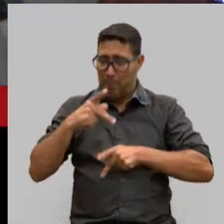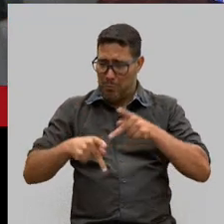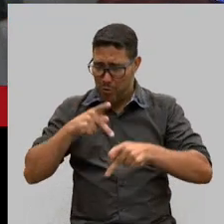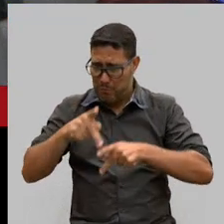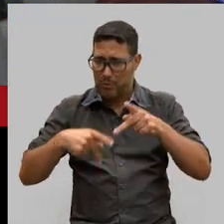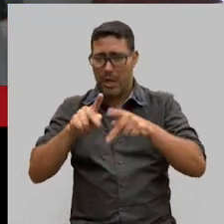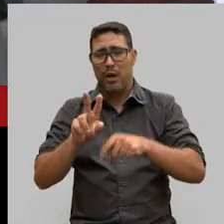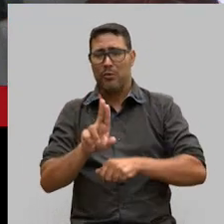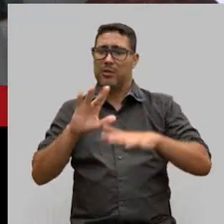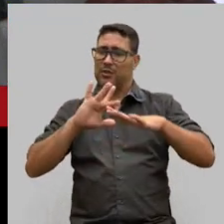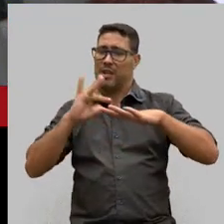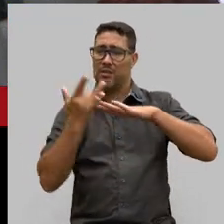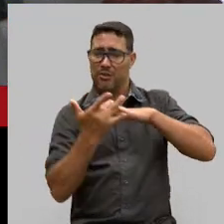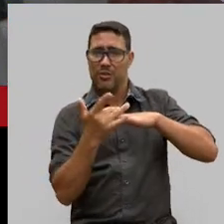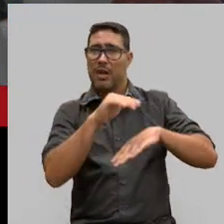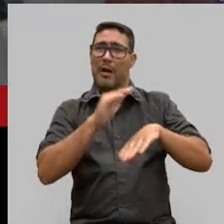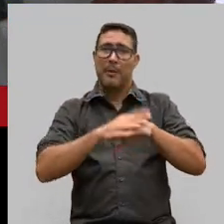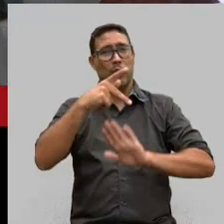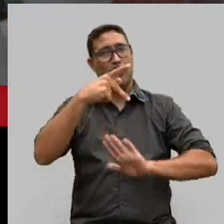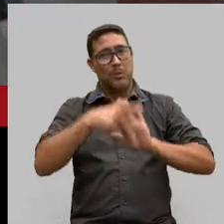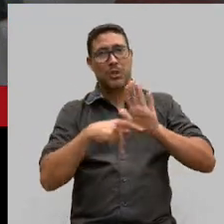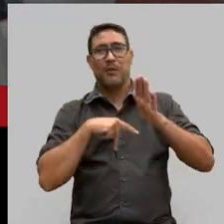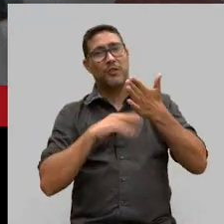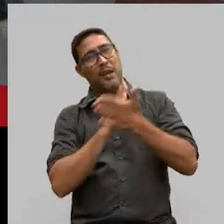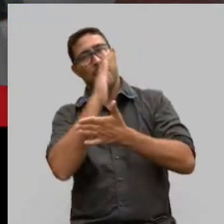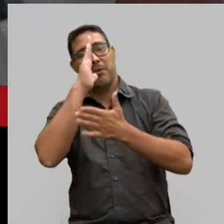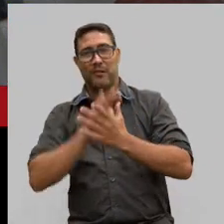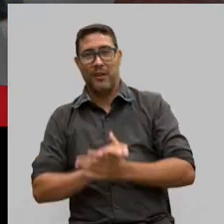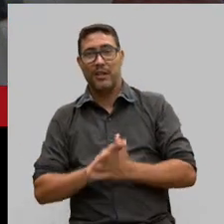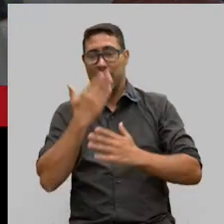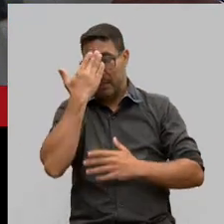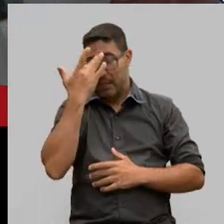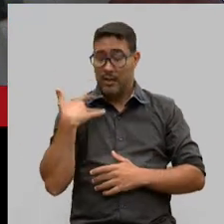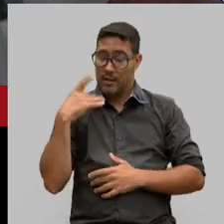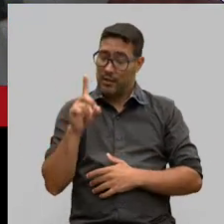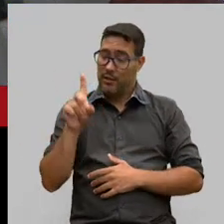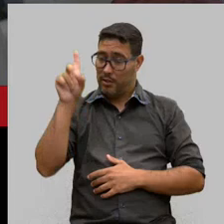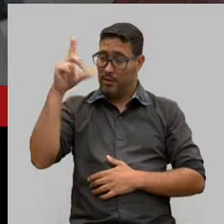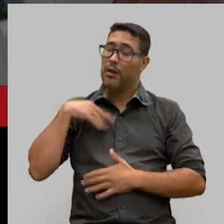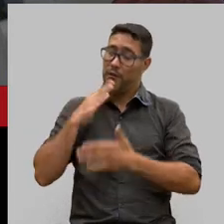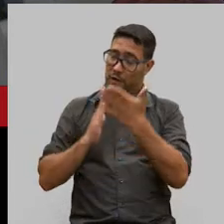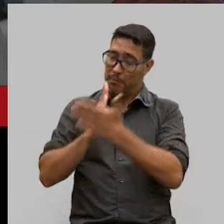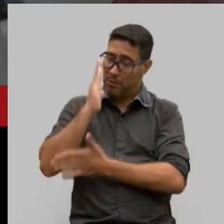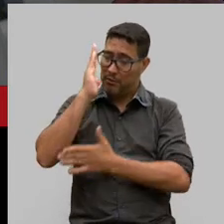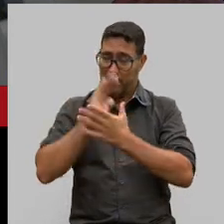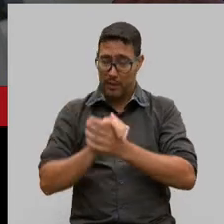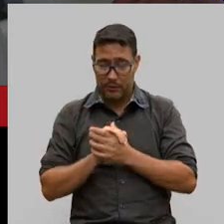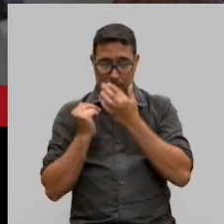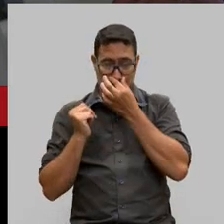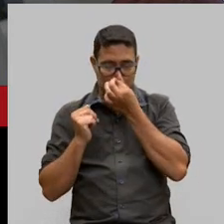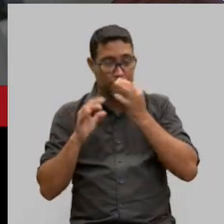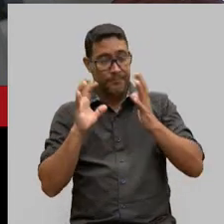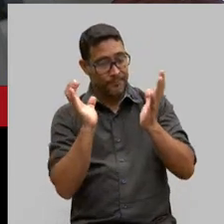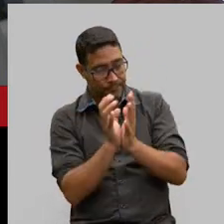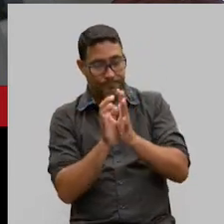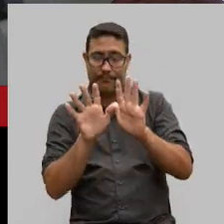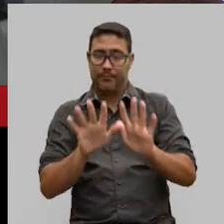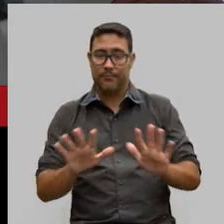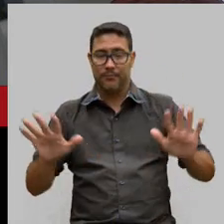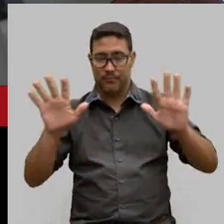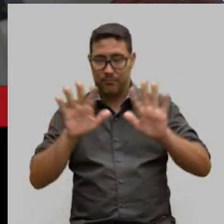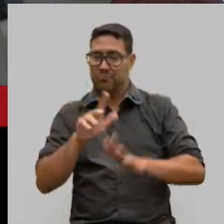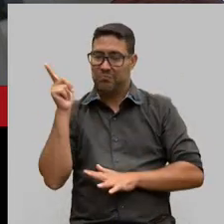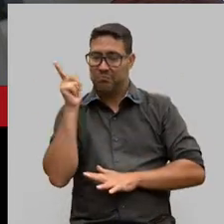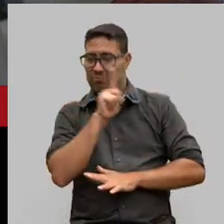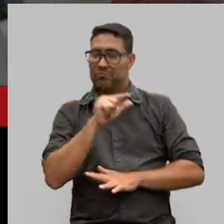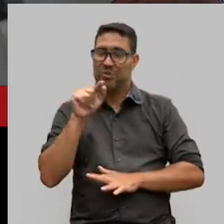redes sociais para que o projeto fosse aprovado mas graças a Deus ele foi aprovado né e a comunidade como um todo ganhou e ficou